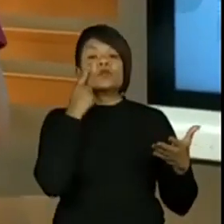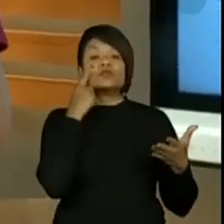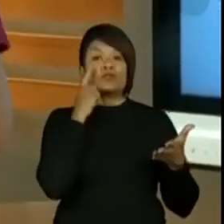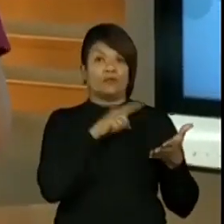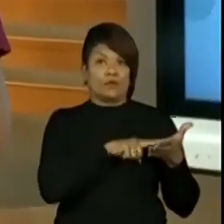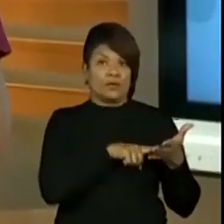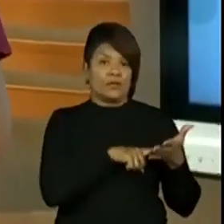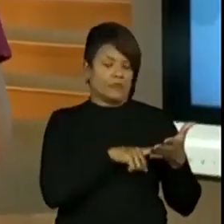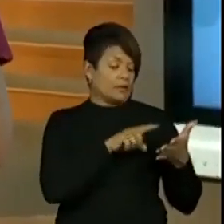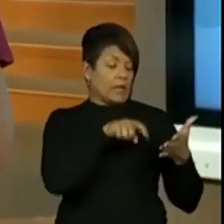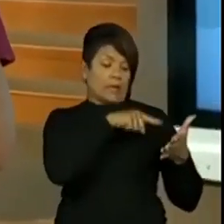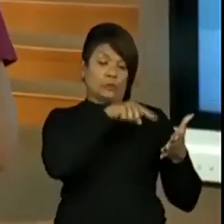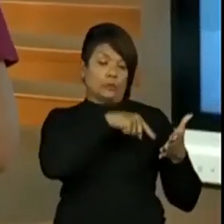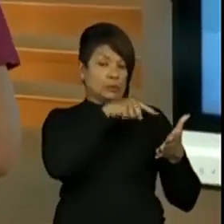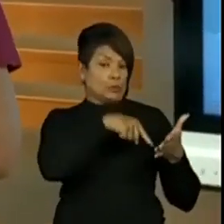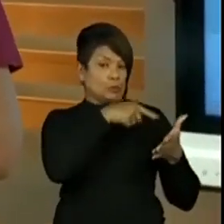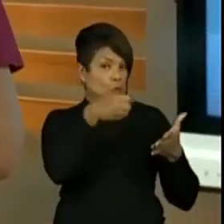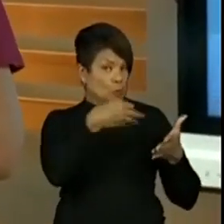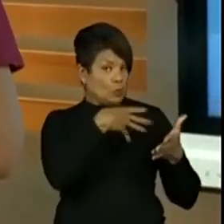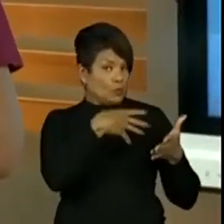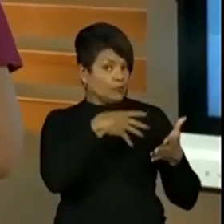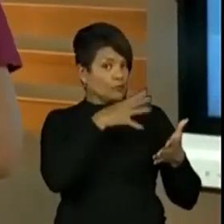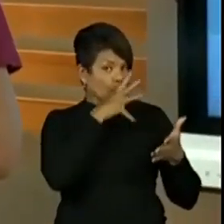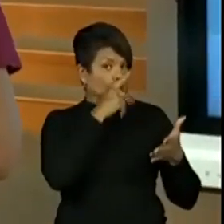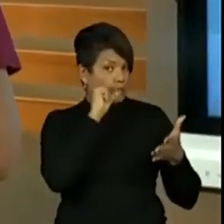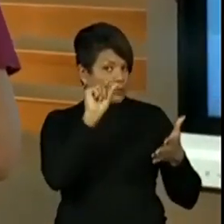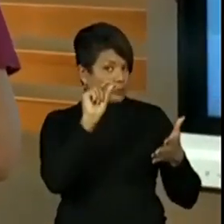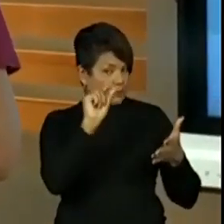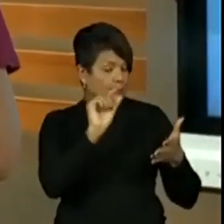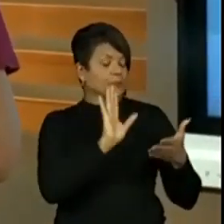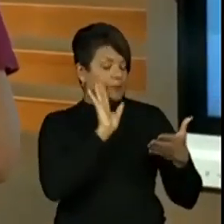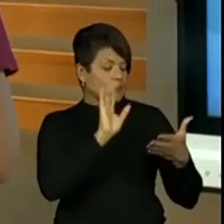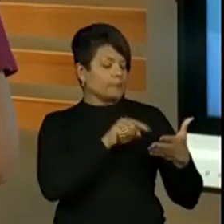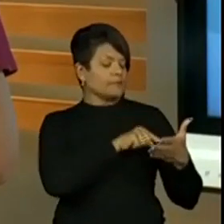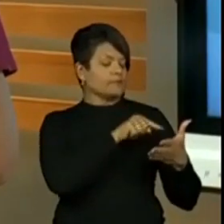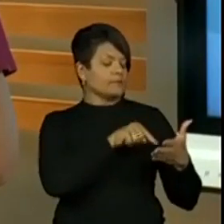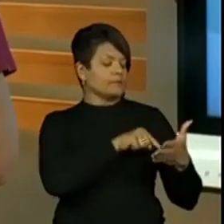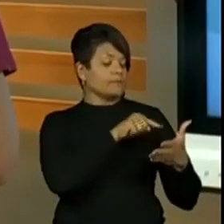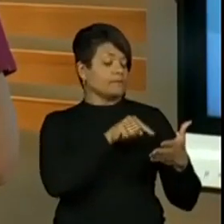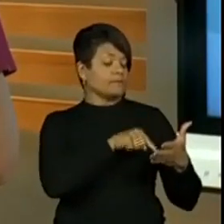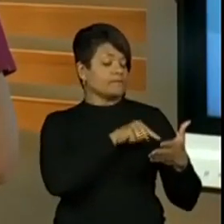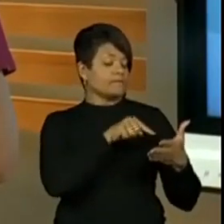que está atualizando, pessoal. Ele demora um pouquinho.